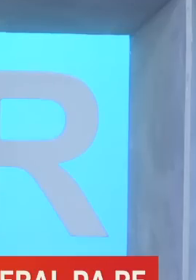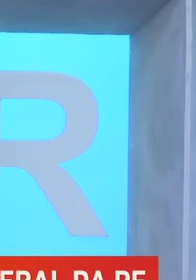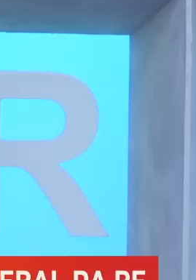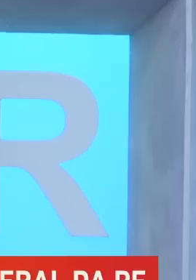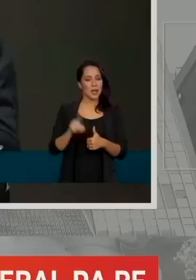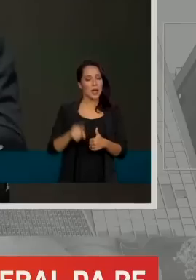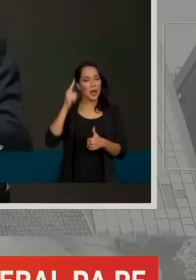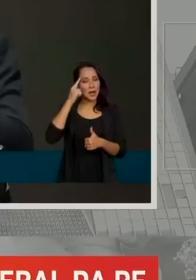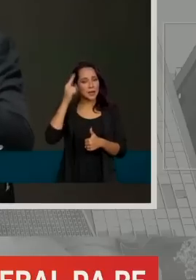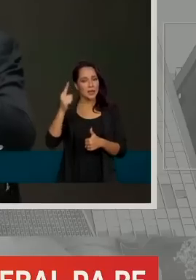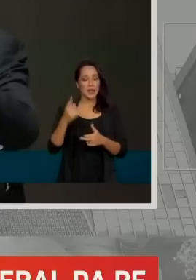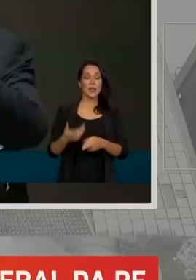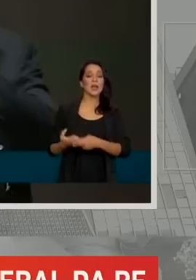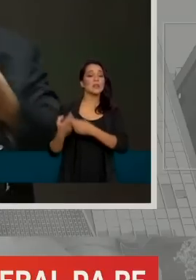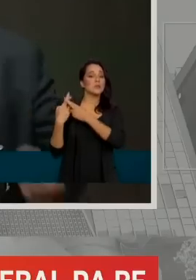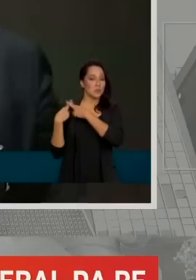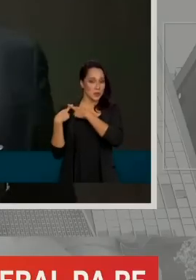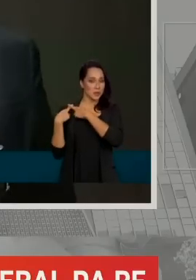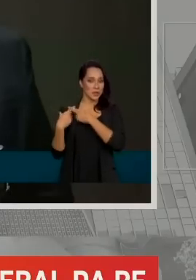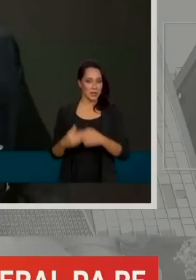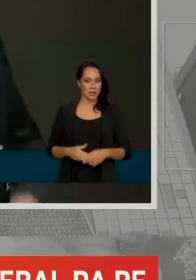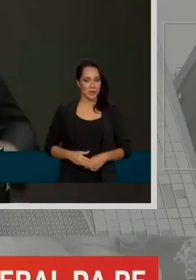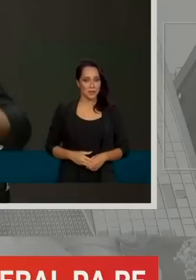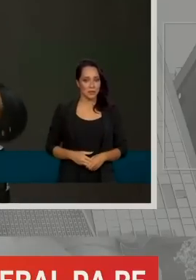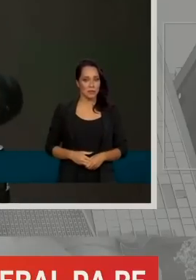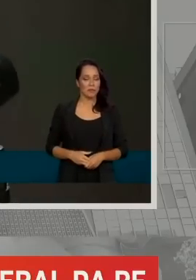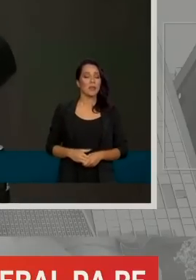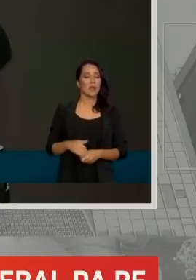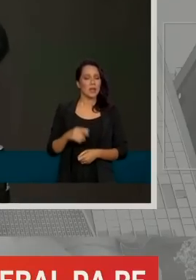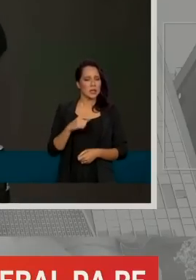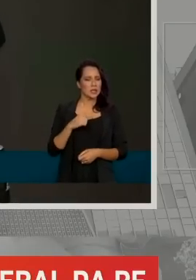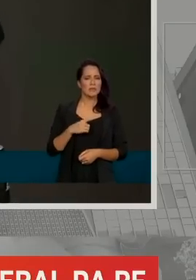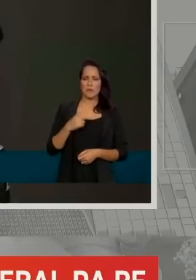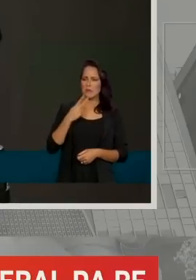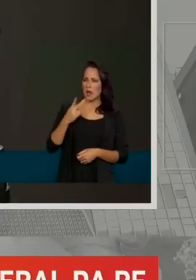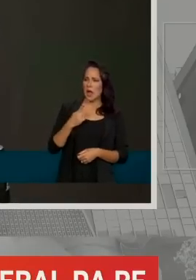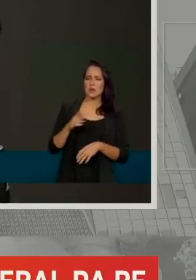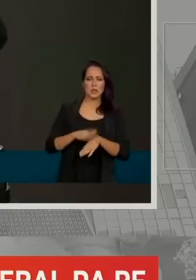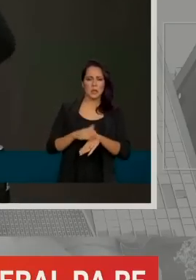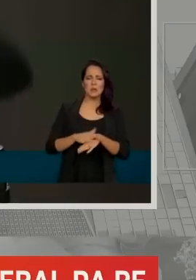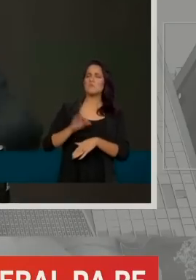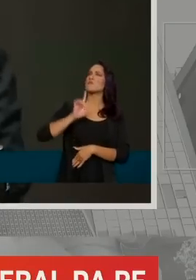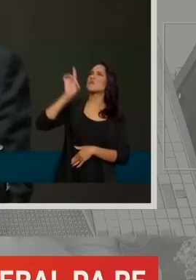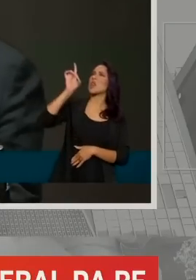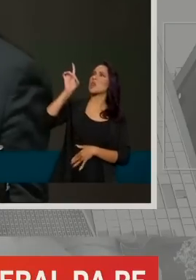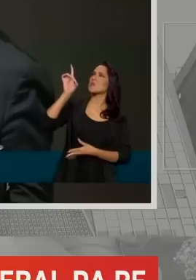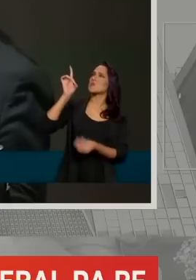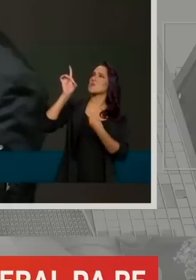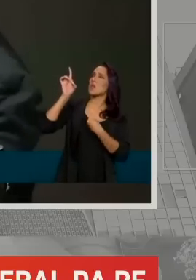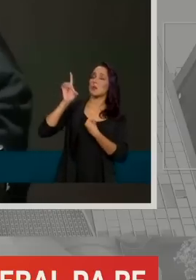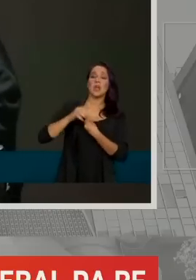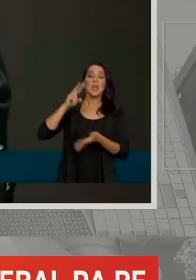no grupo de WhatsApp da família que não dá mais que quem é muito radical agora eu quero aproveitar esse momento também para pedir misericórdia